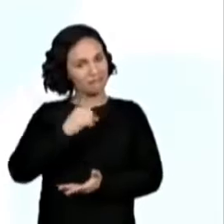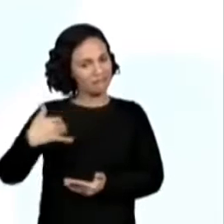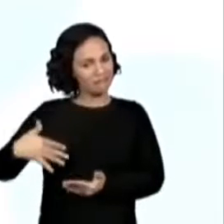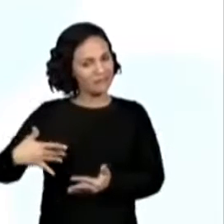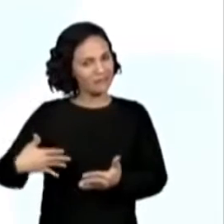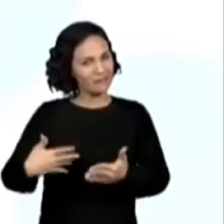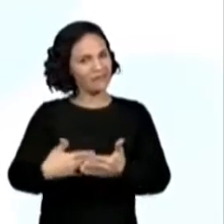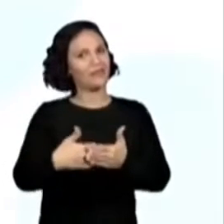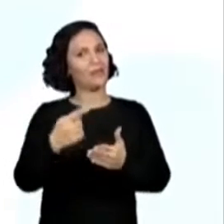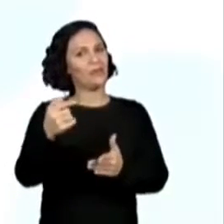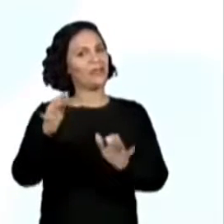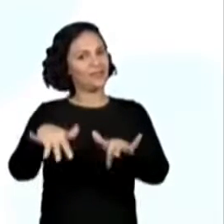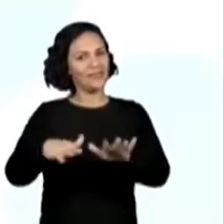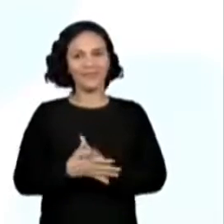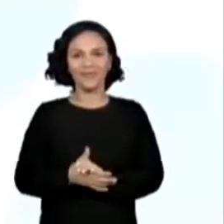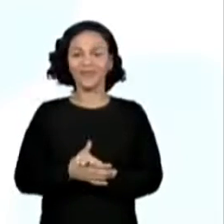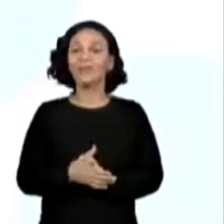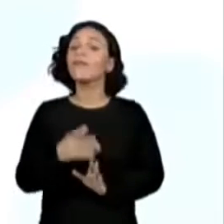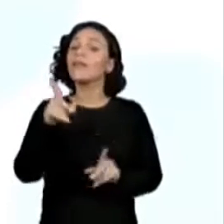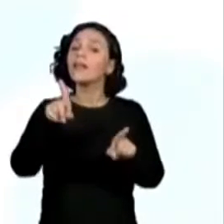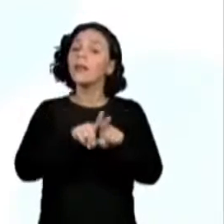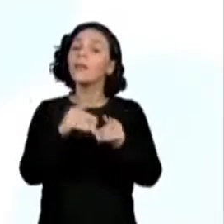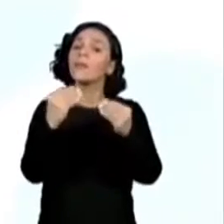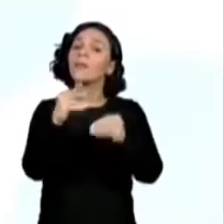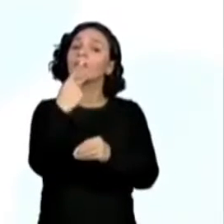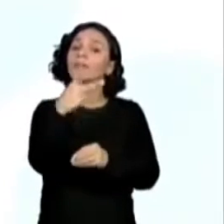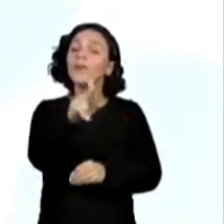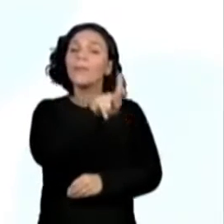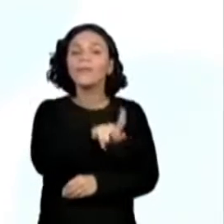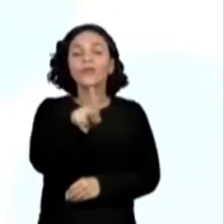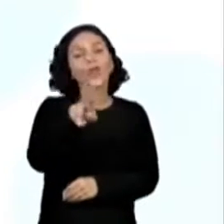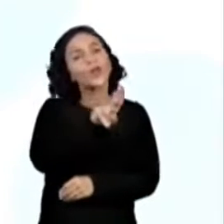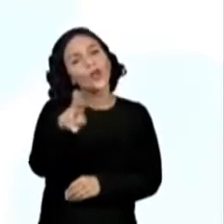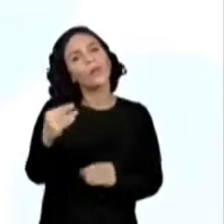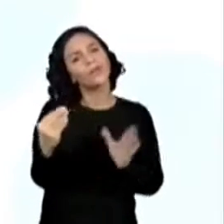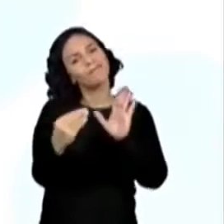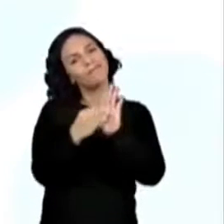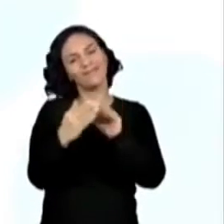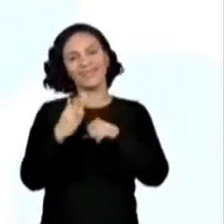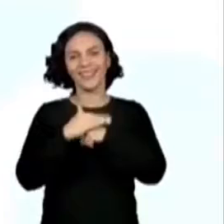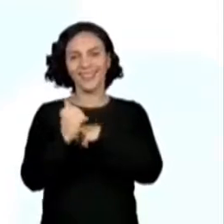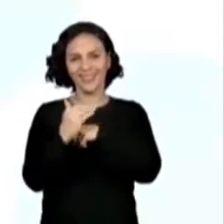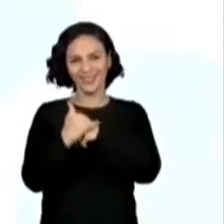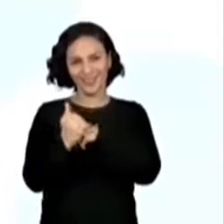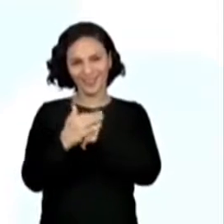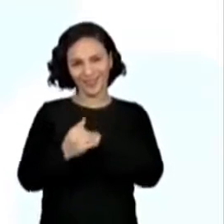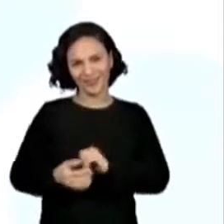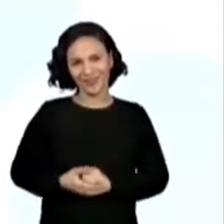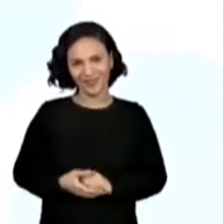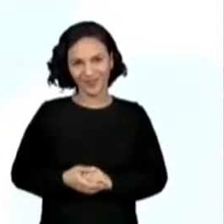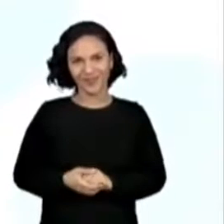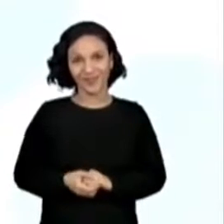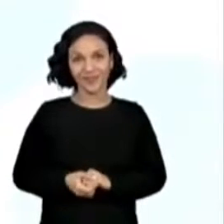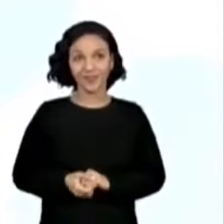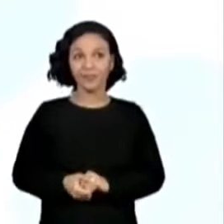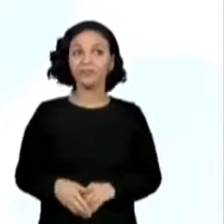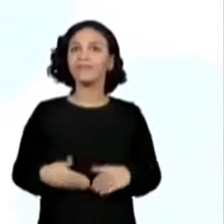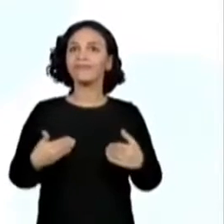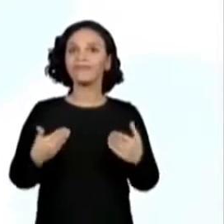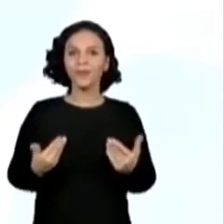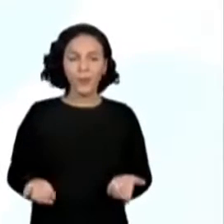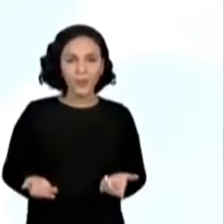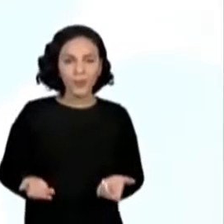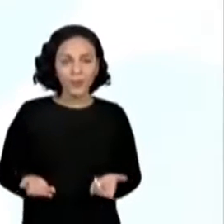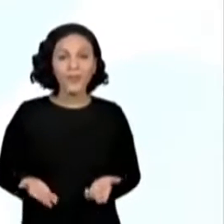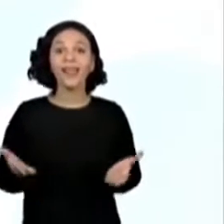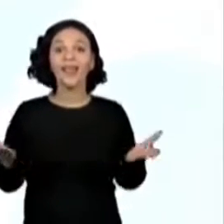E o nome do seu professor, da sua professora, coloquem aí com todo carinho, não é verdade? A gente,